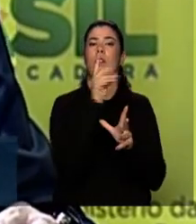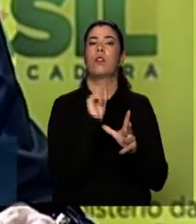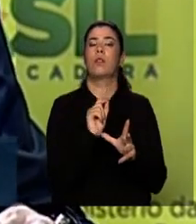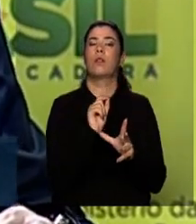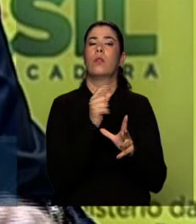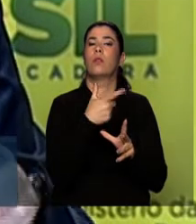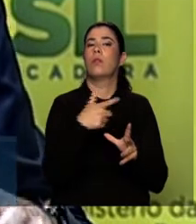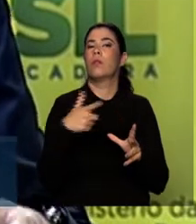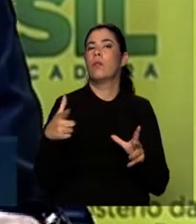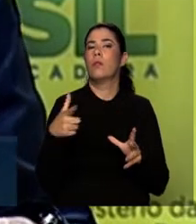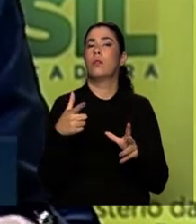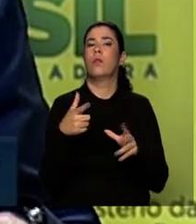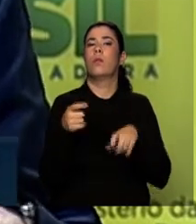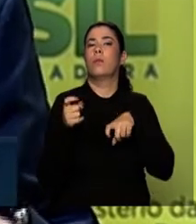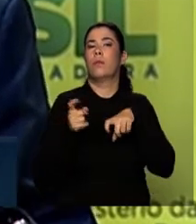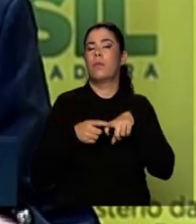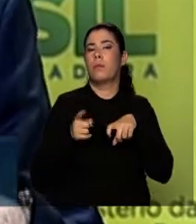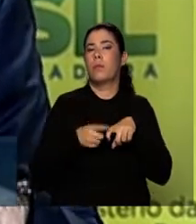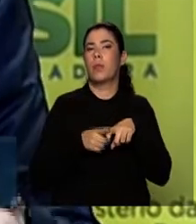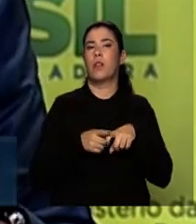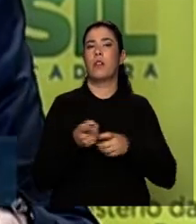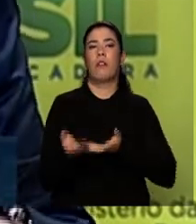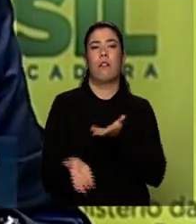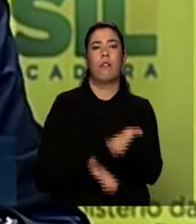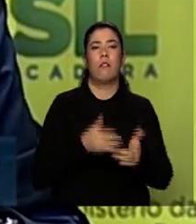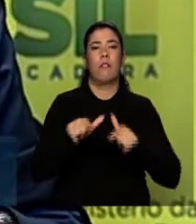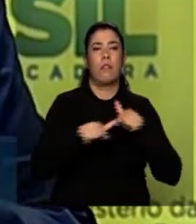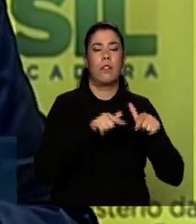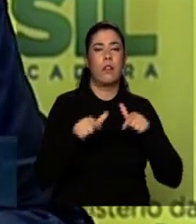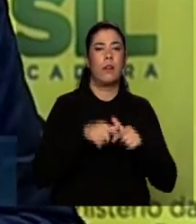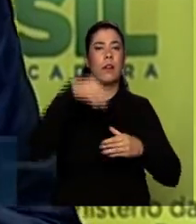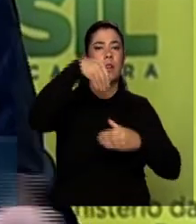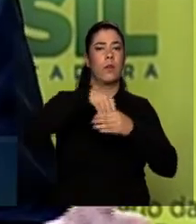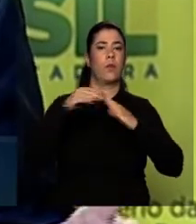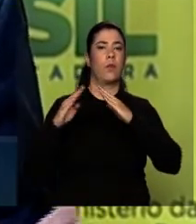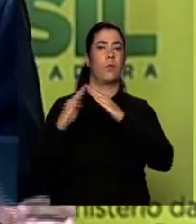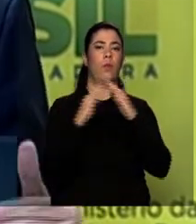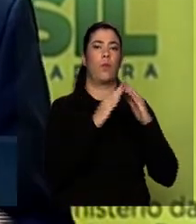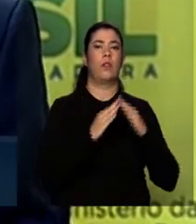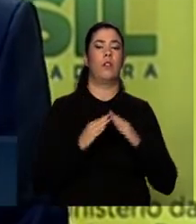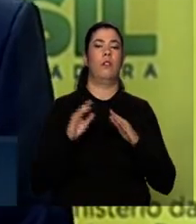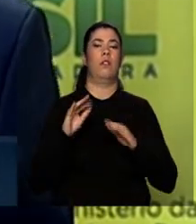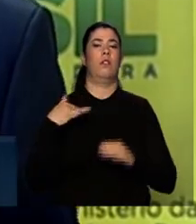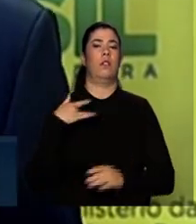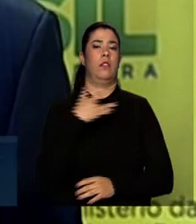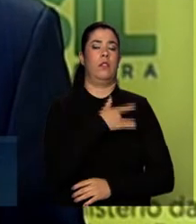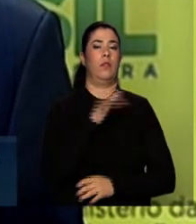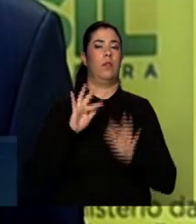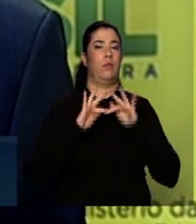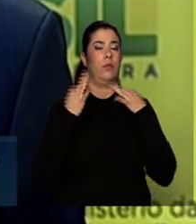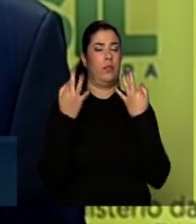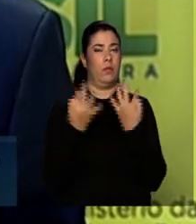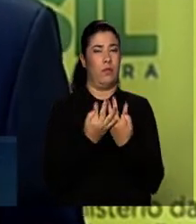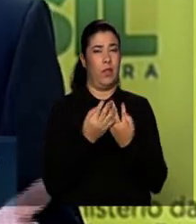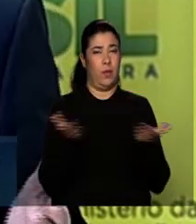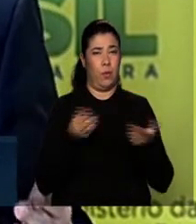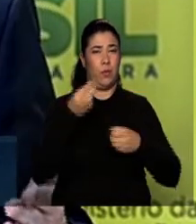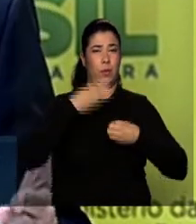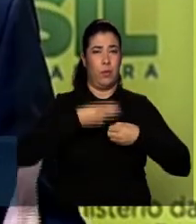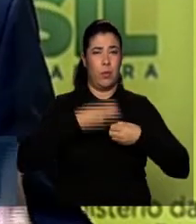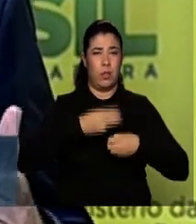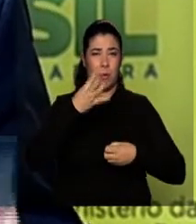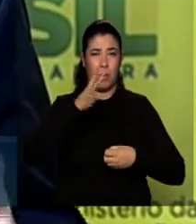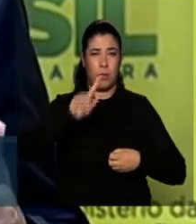de médicos para trabalhar nas equipes de saúde da família por todo o Brasil, hoje mais de 4 mil municípios. Cerca